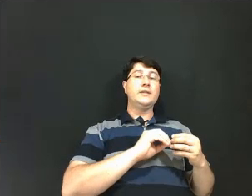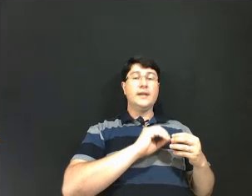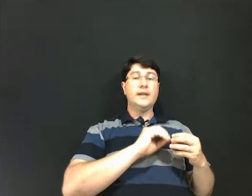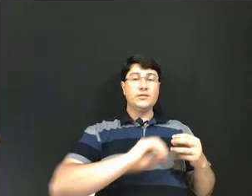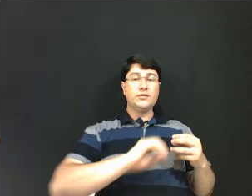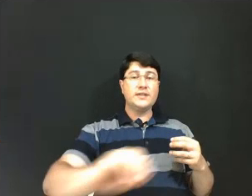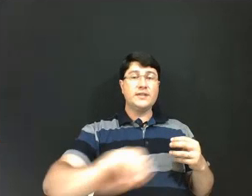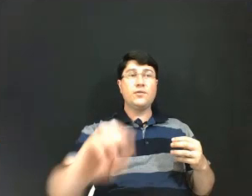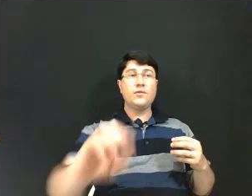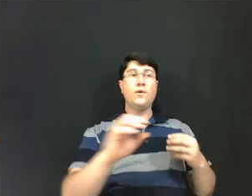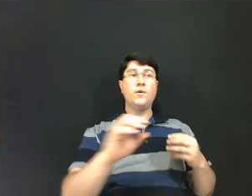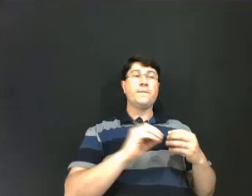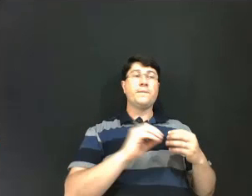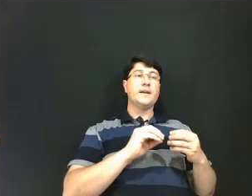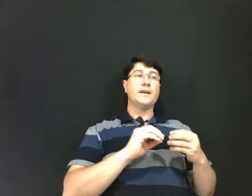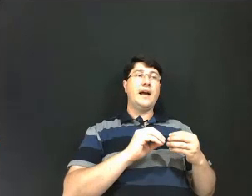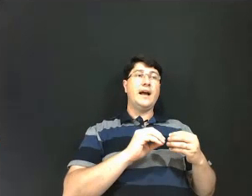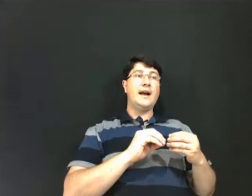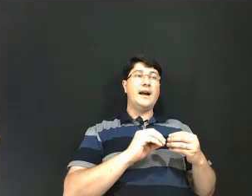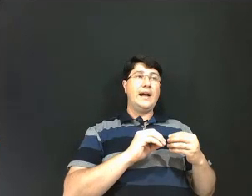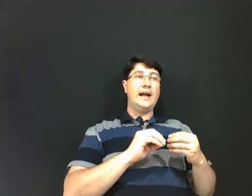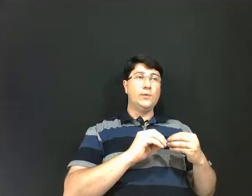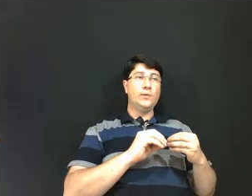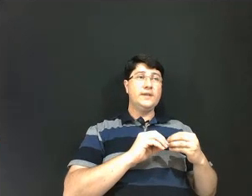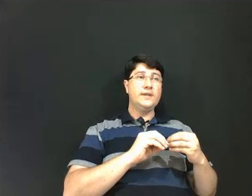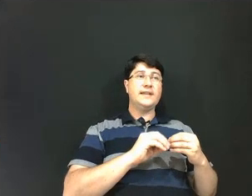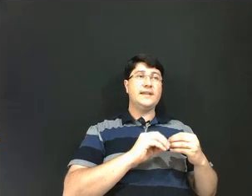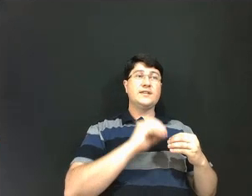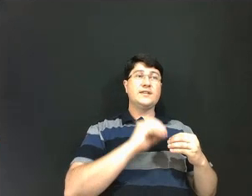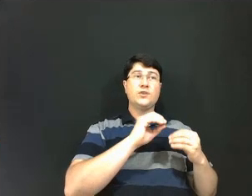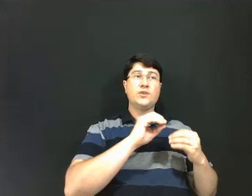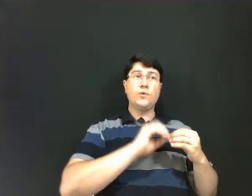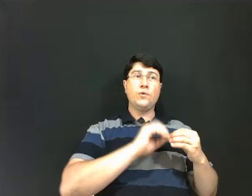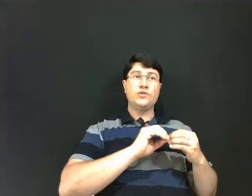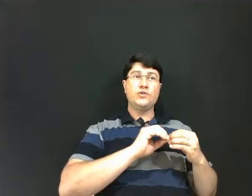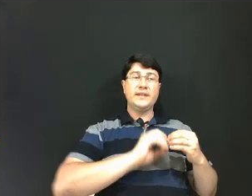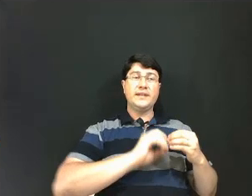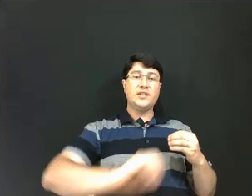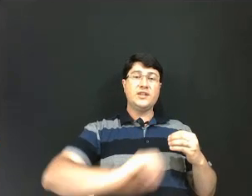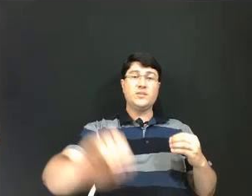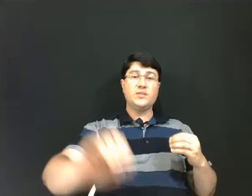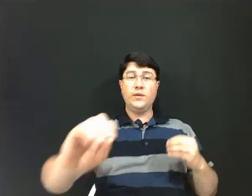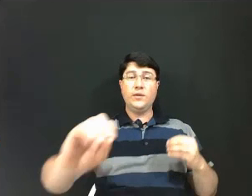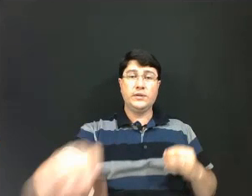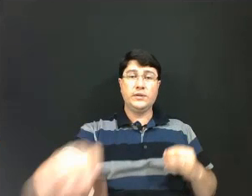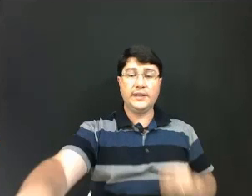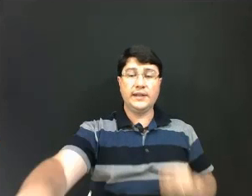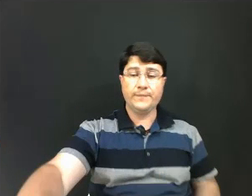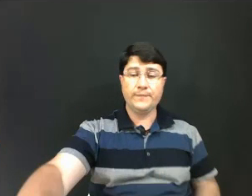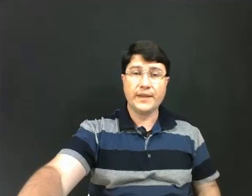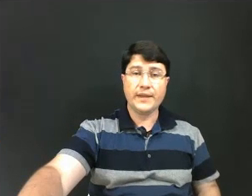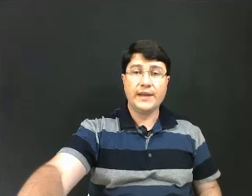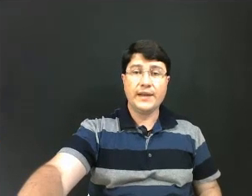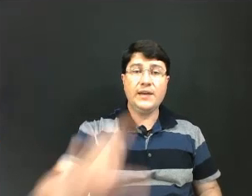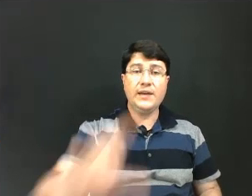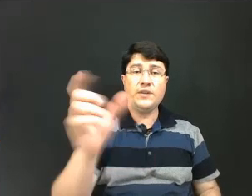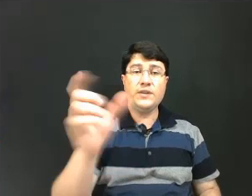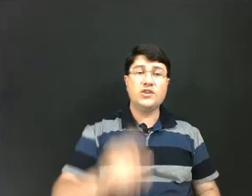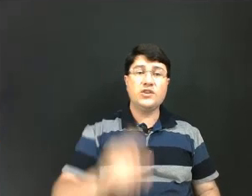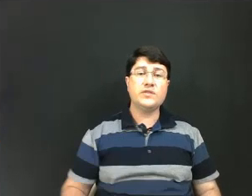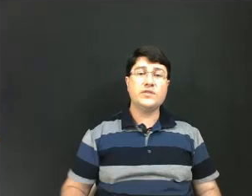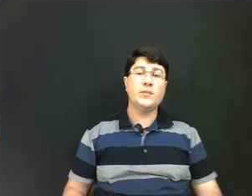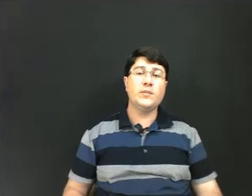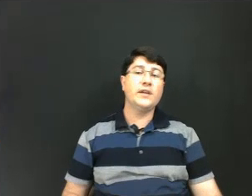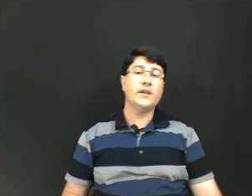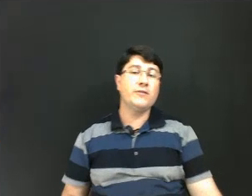a reunião se deslocou, a luz ela se deslocou de uma identidade para outra, né? E com